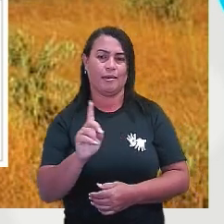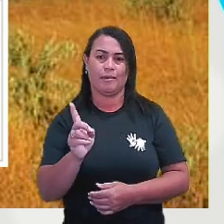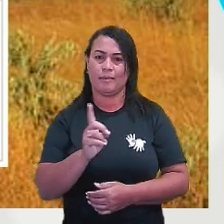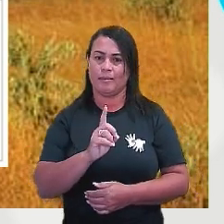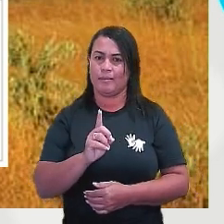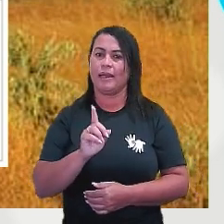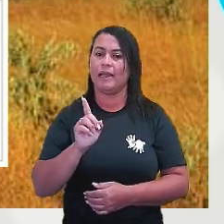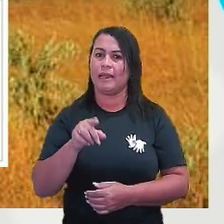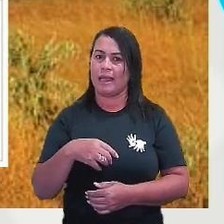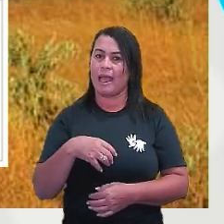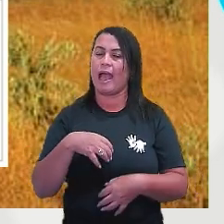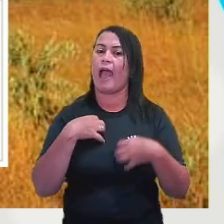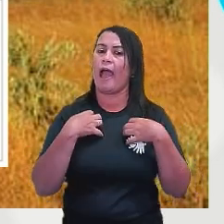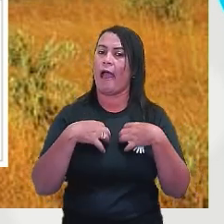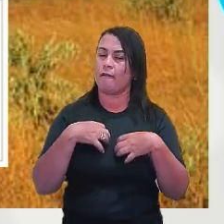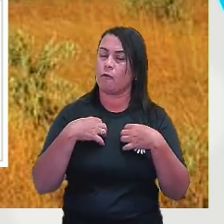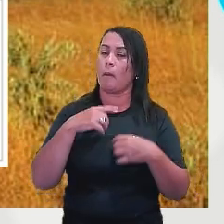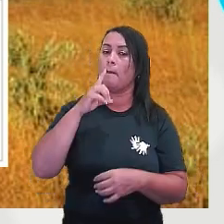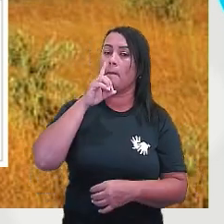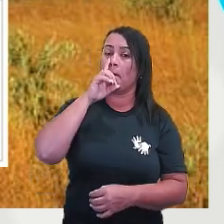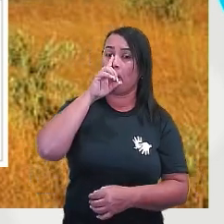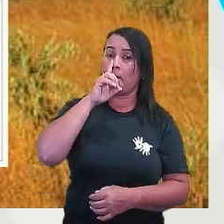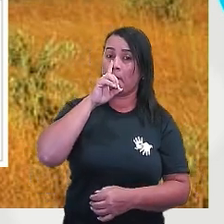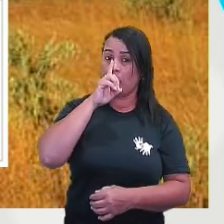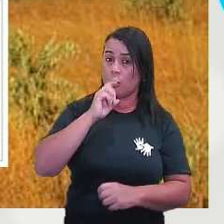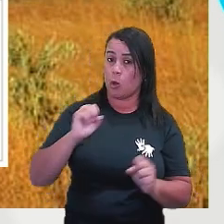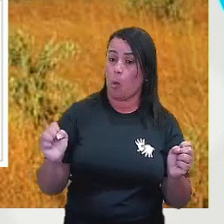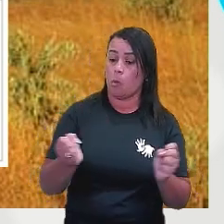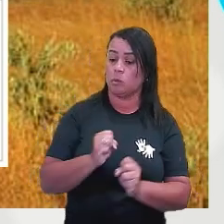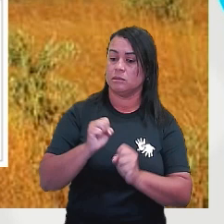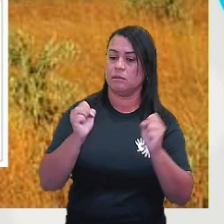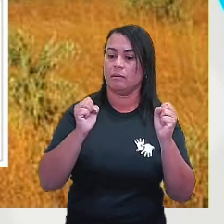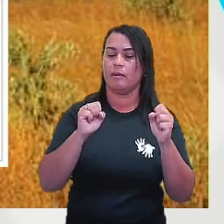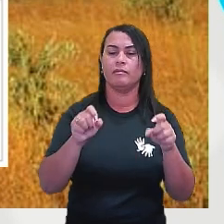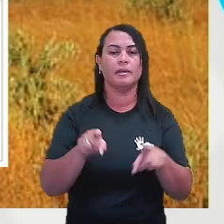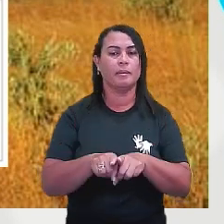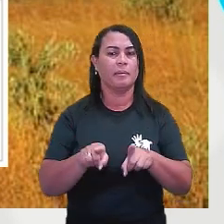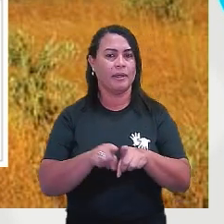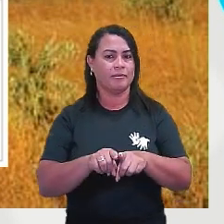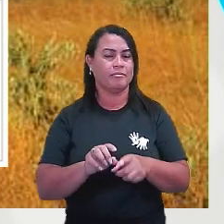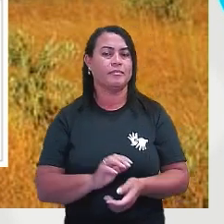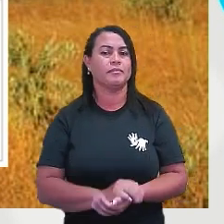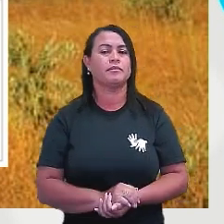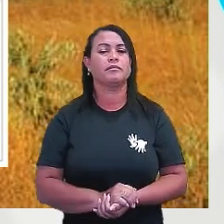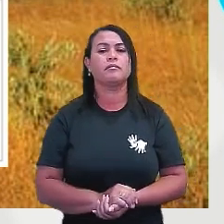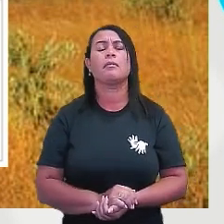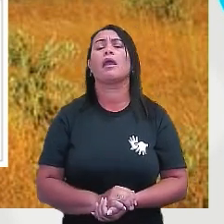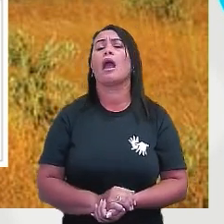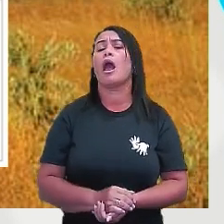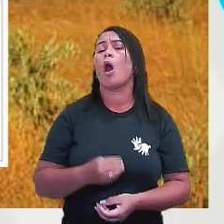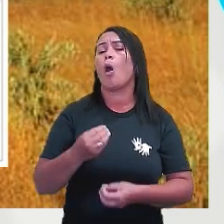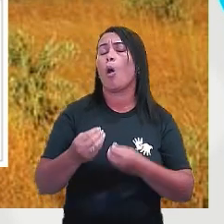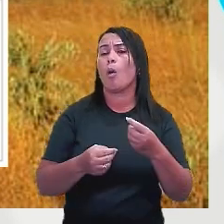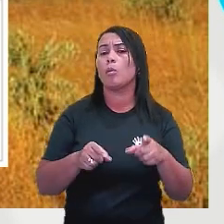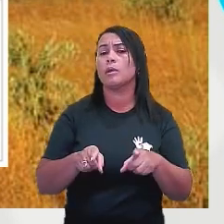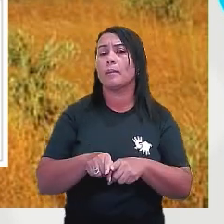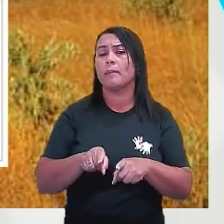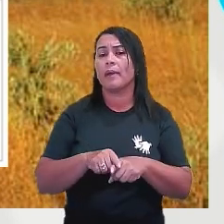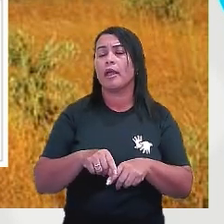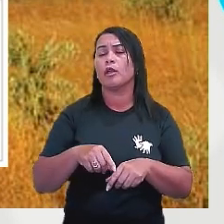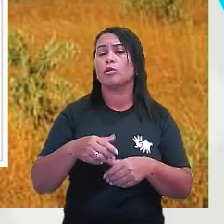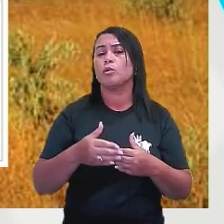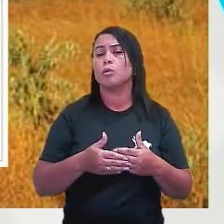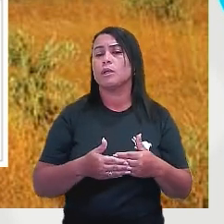animal extremamente perigoso e agressivo. Passa boa parte do seu